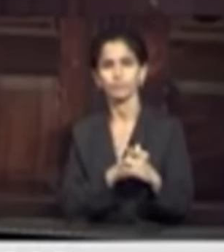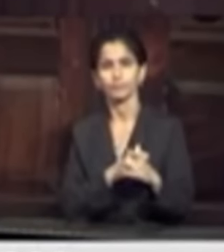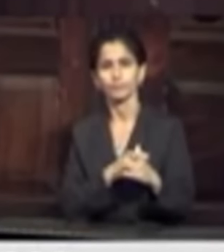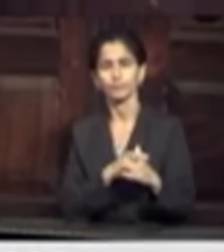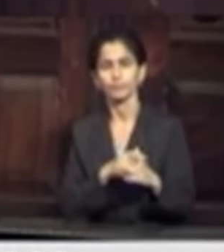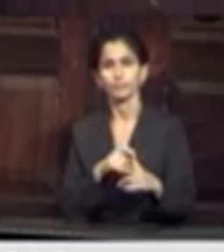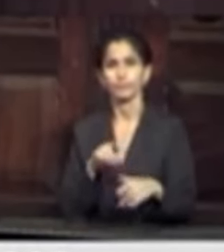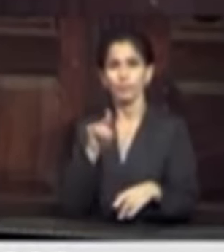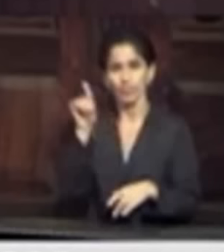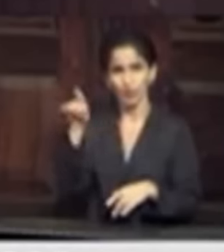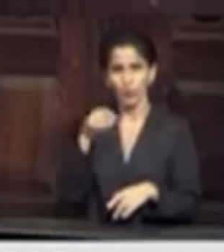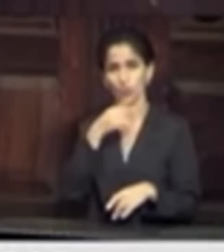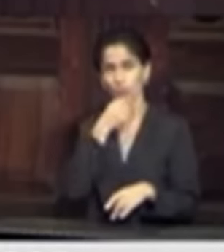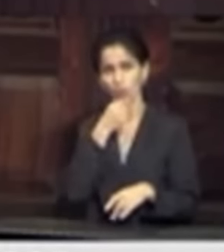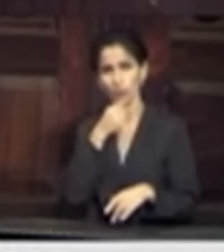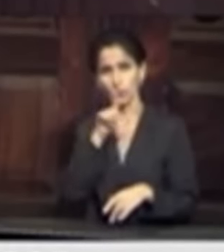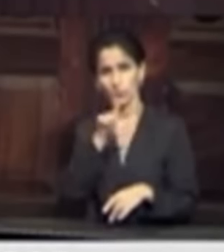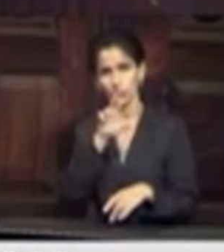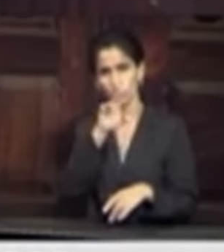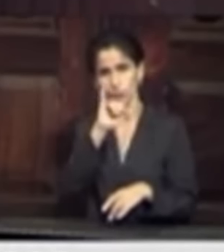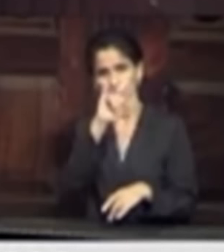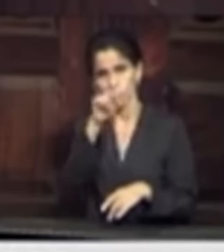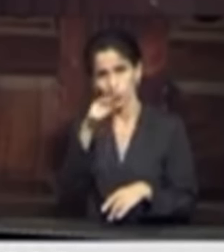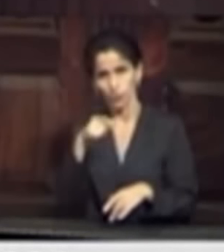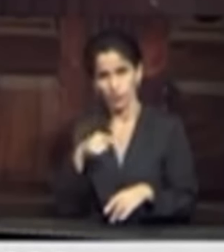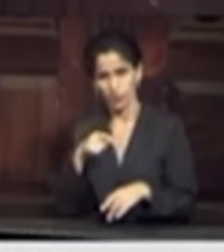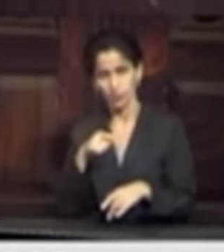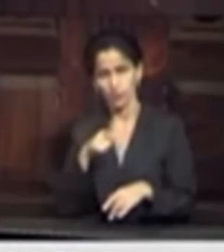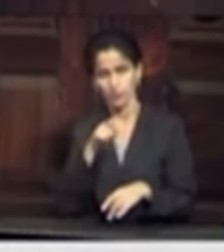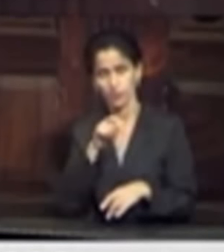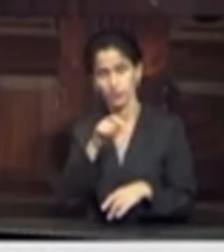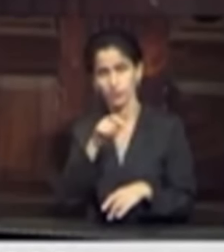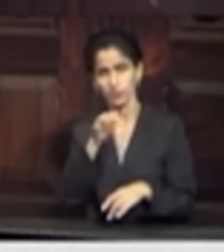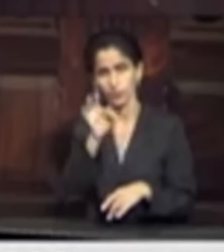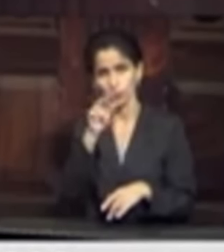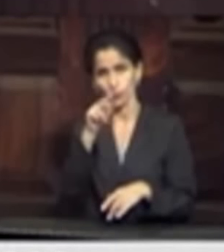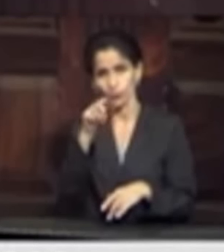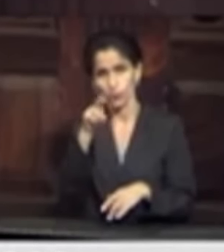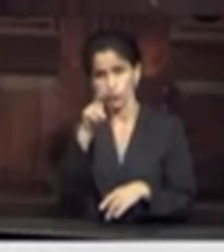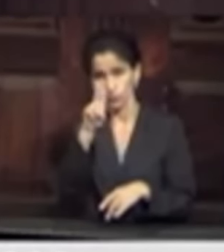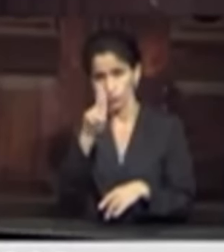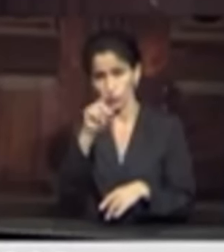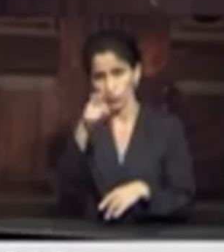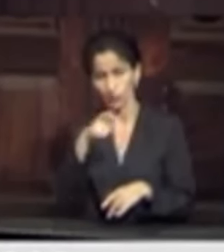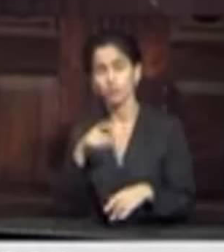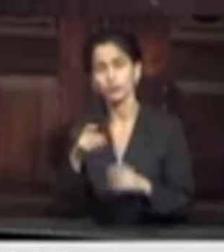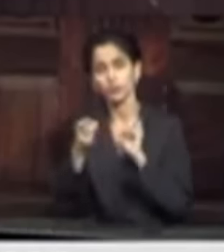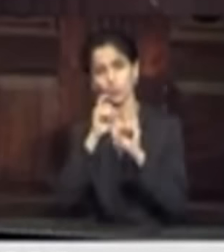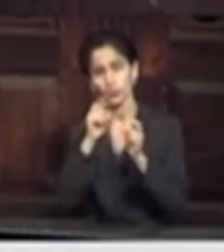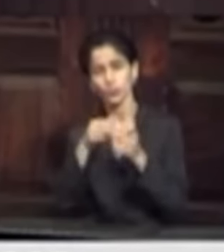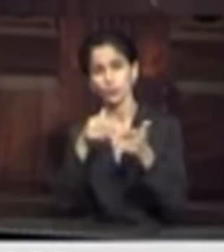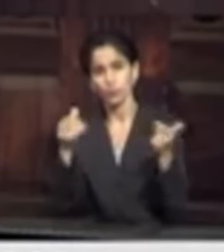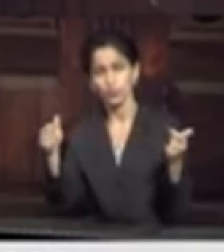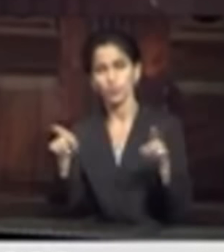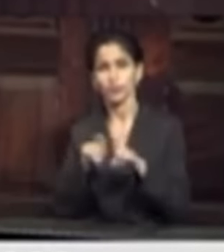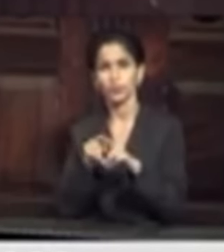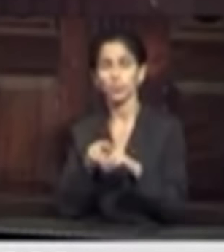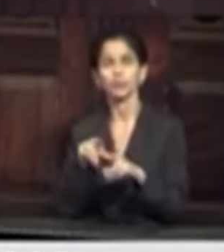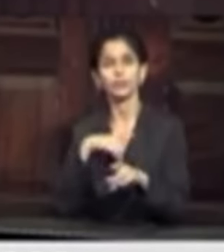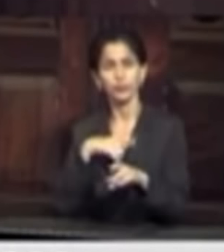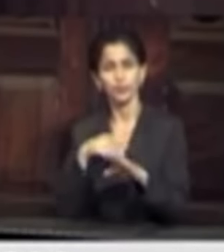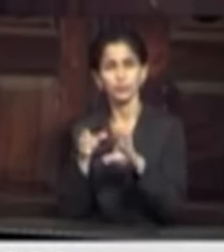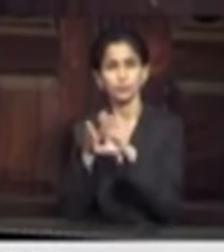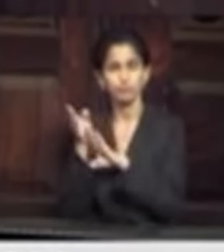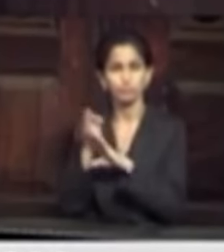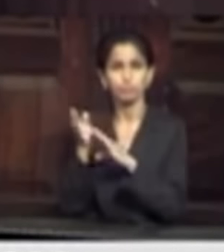Luiz Foda-se não só descumpre a Constituição, quer criar condições objetivas orientando